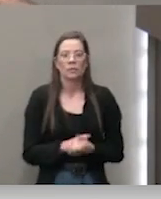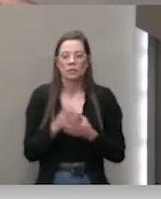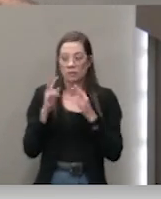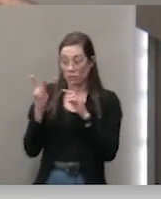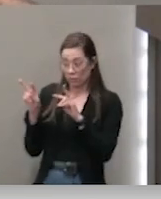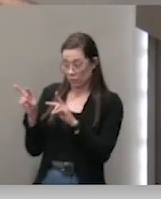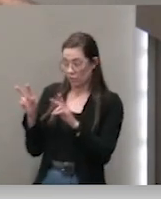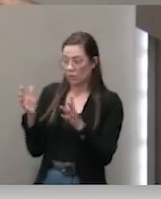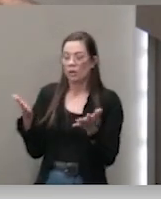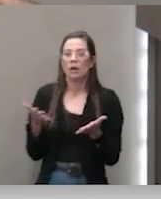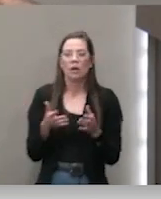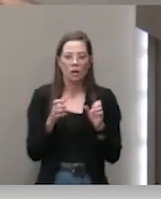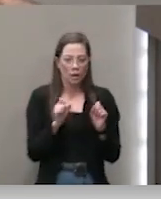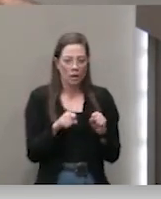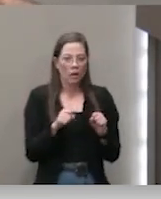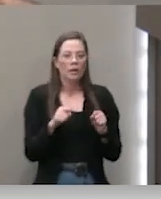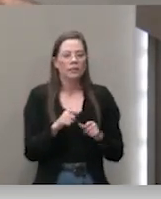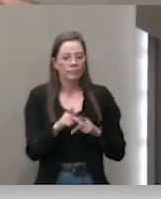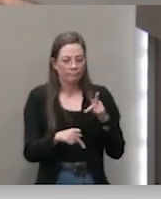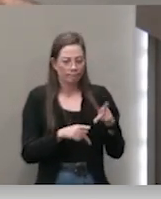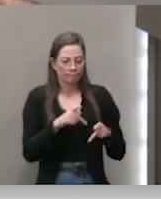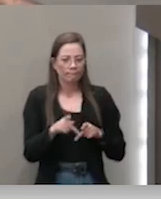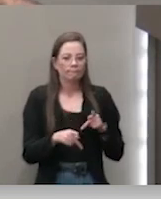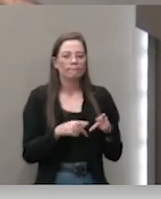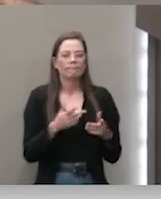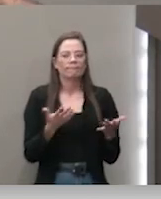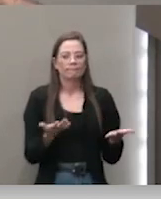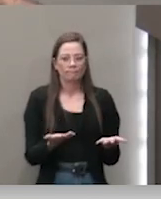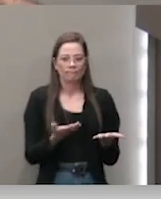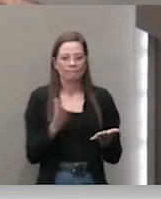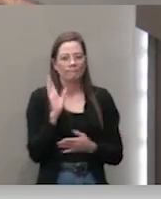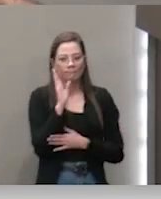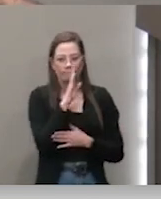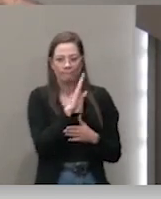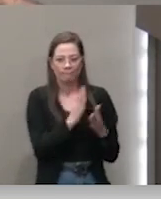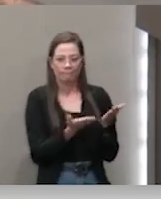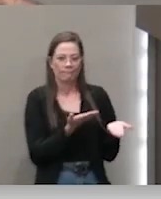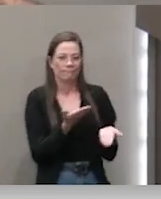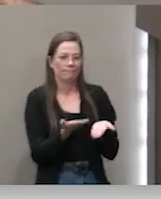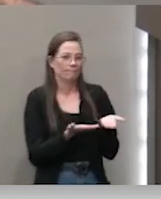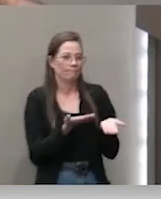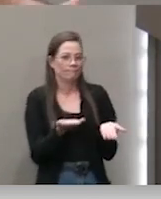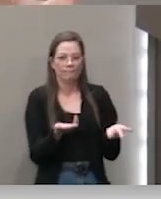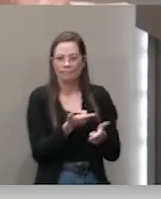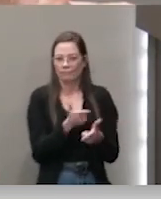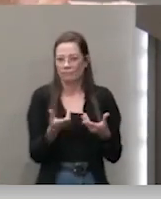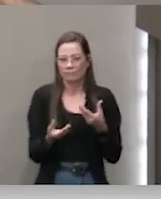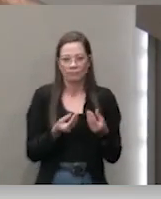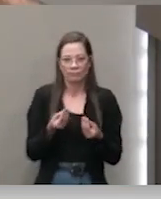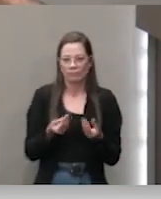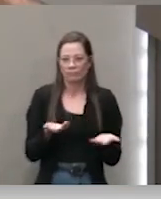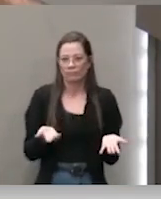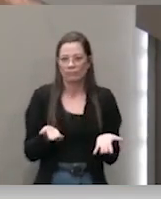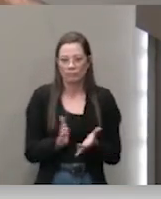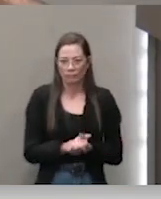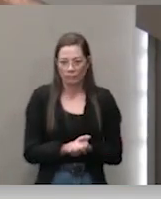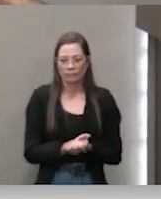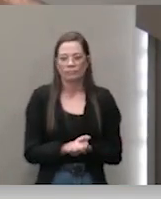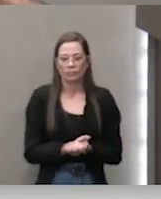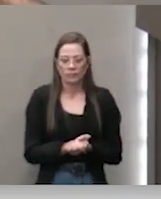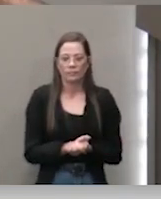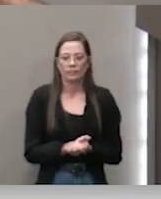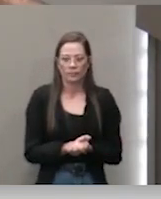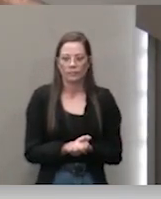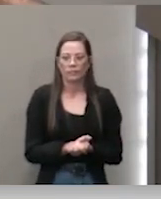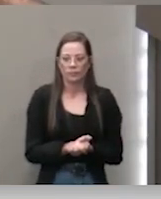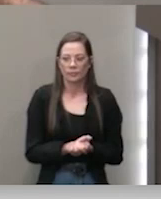vendo aqueles casos que estão sendo com a população, né? Mais de 50 pessoas, um atendente só. Vamos ter que ver se tu